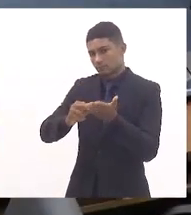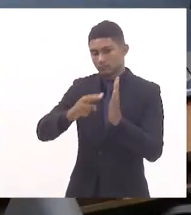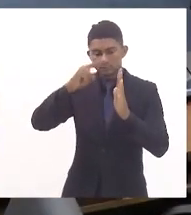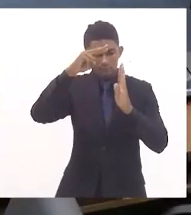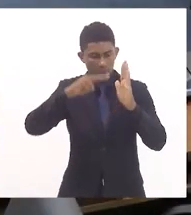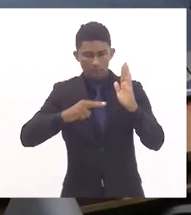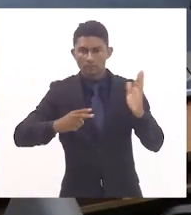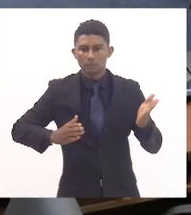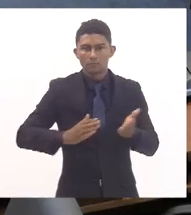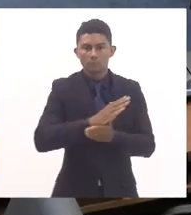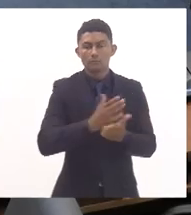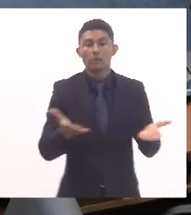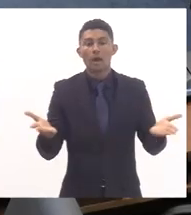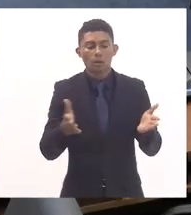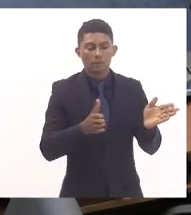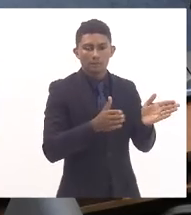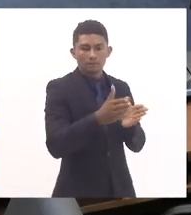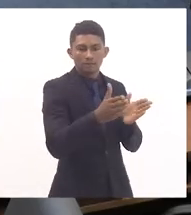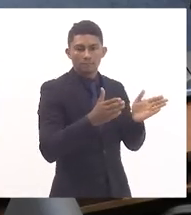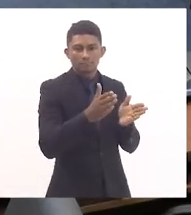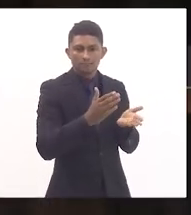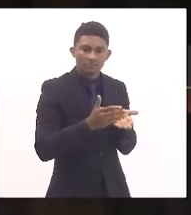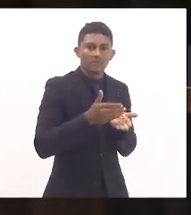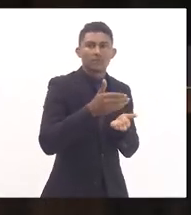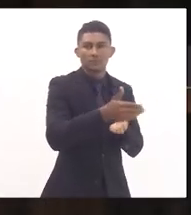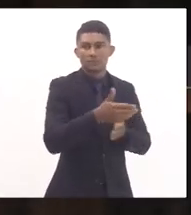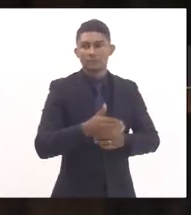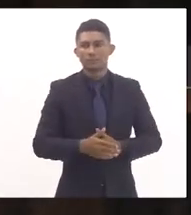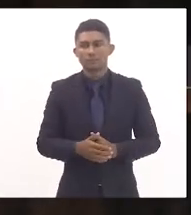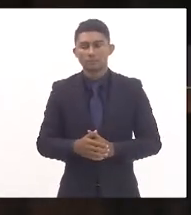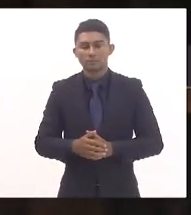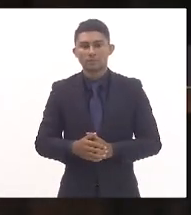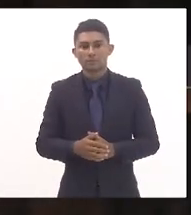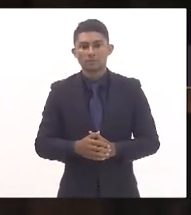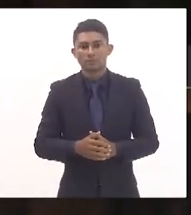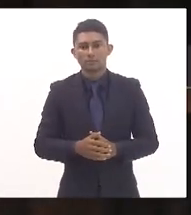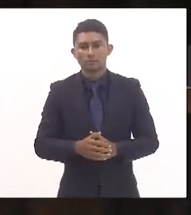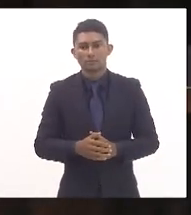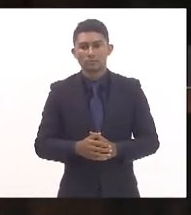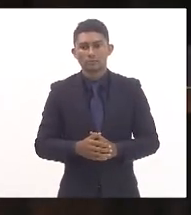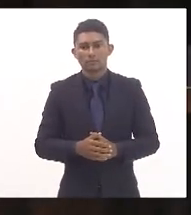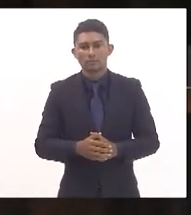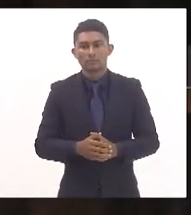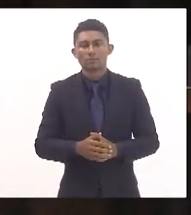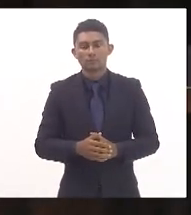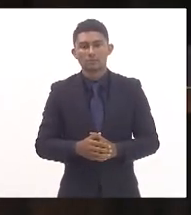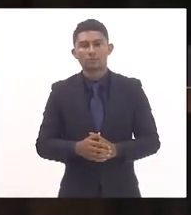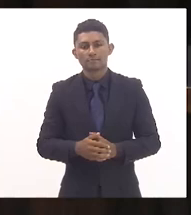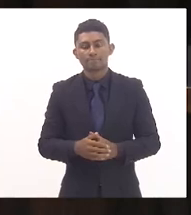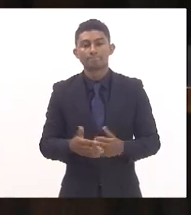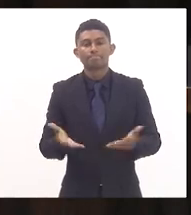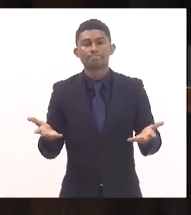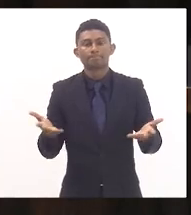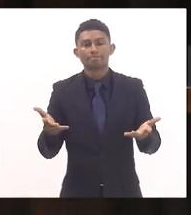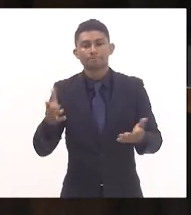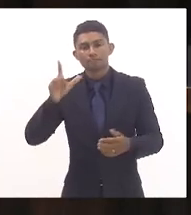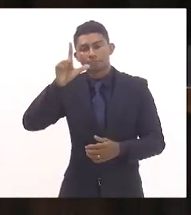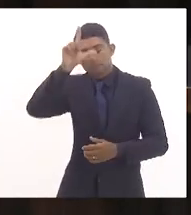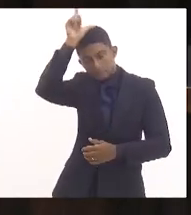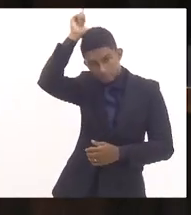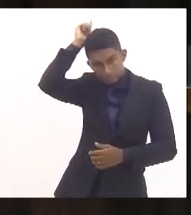data passa-se ao expediente Inicial já abrimos o microfone da Tribuna para o Deputado